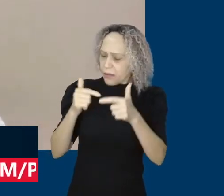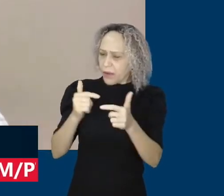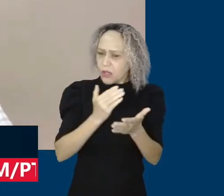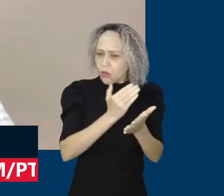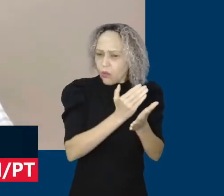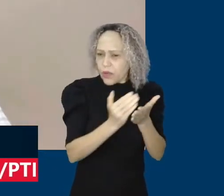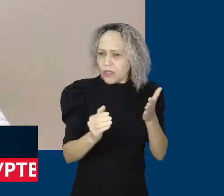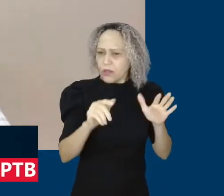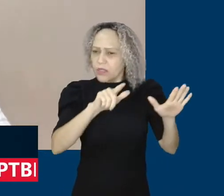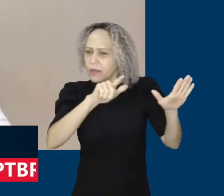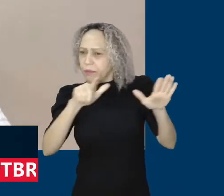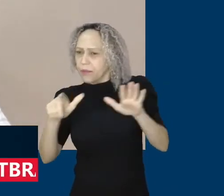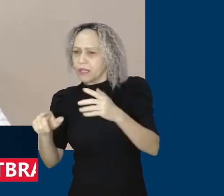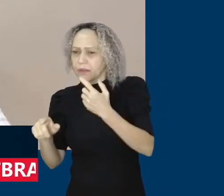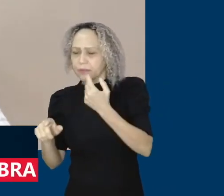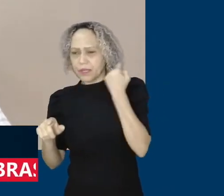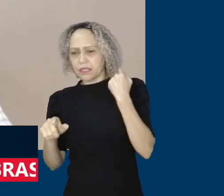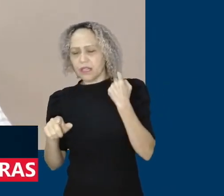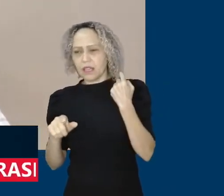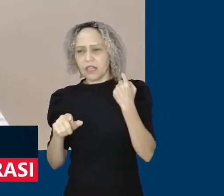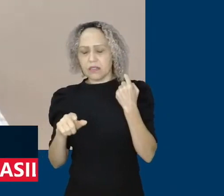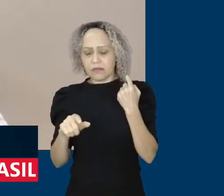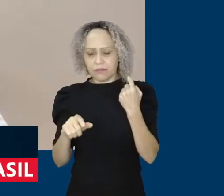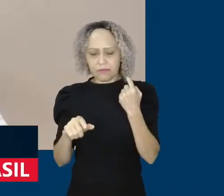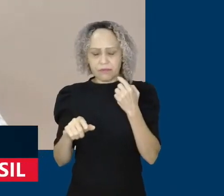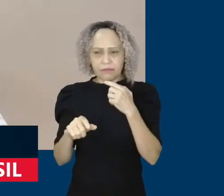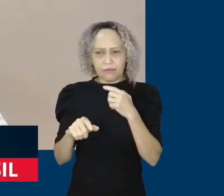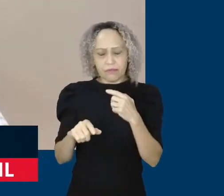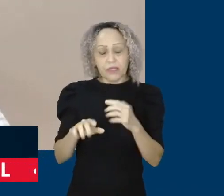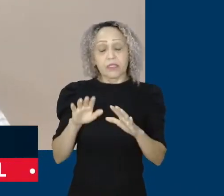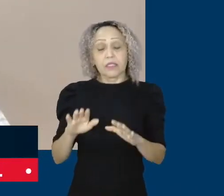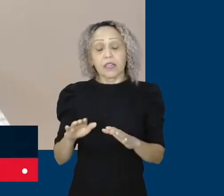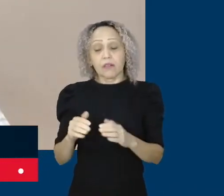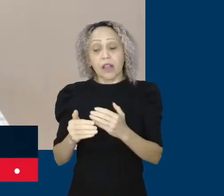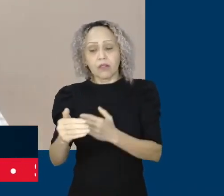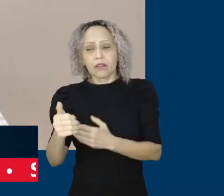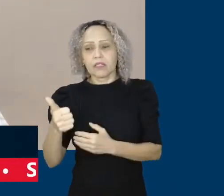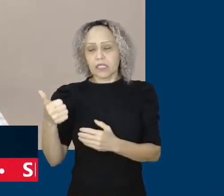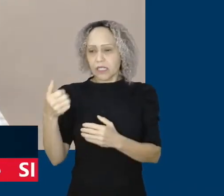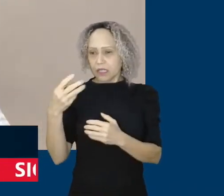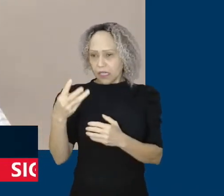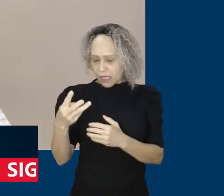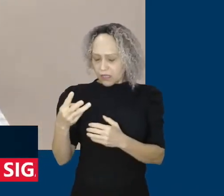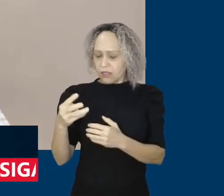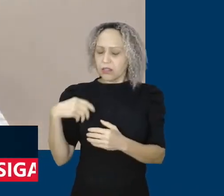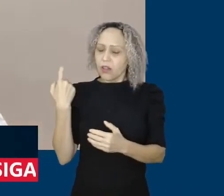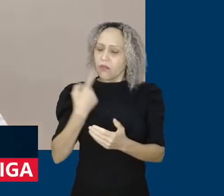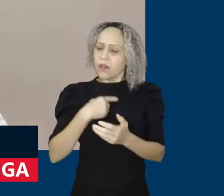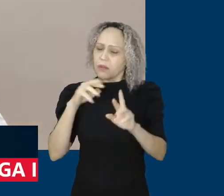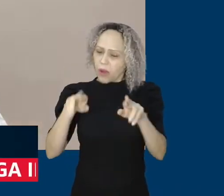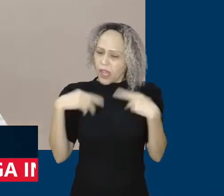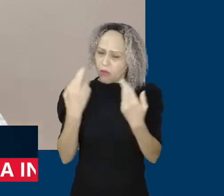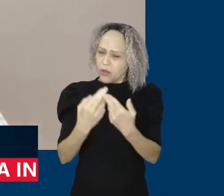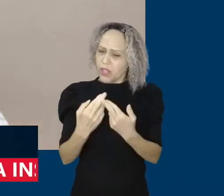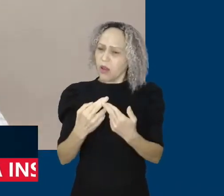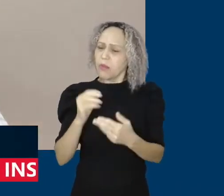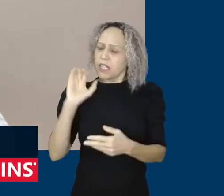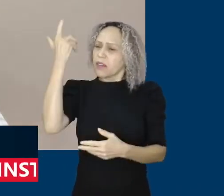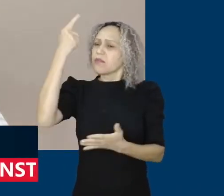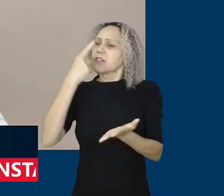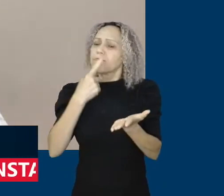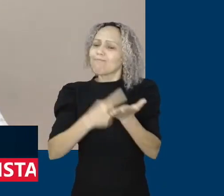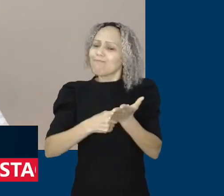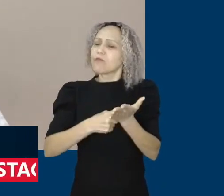13, na próxima semana, nós vamos fazer uma reunião de trabalho para defender uma agenda. Eu acho um debate fundamental. É